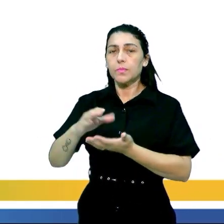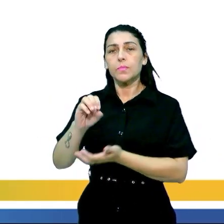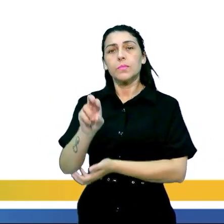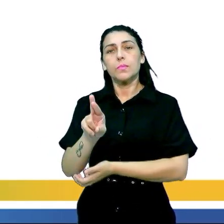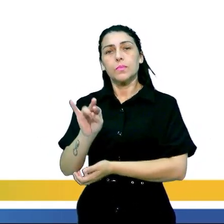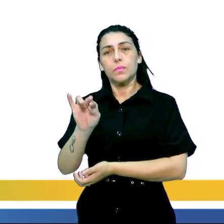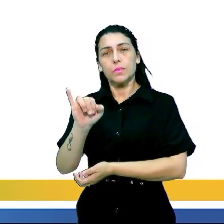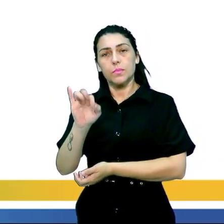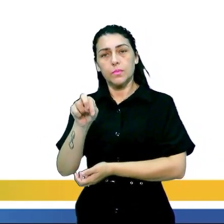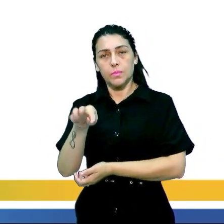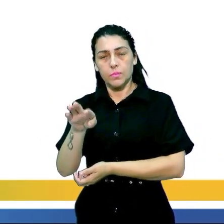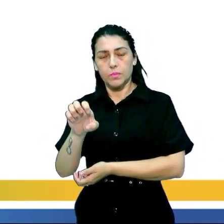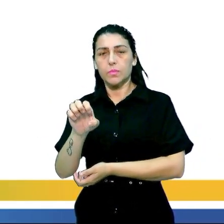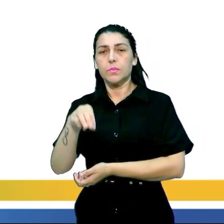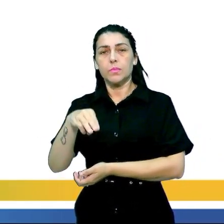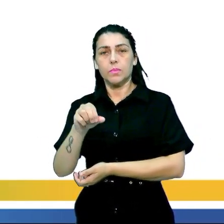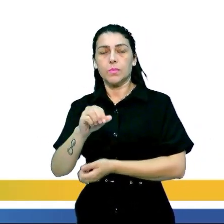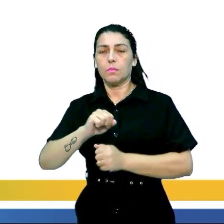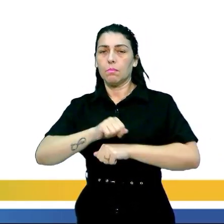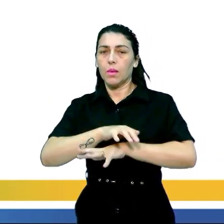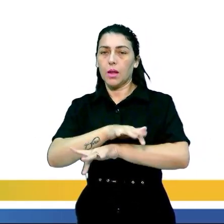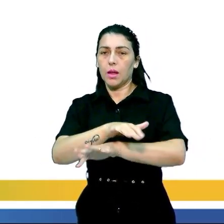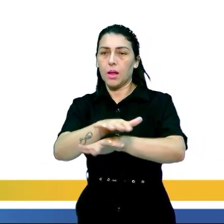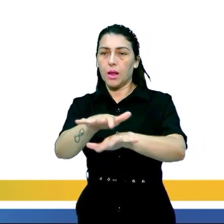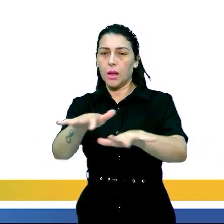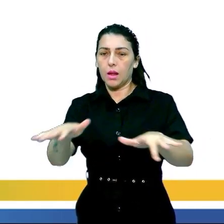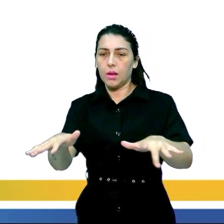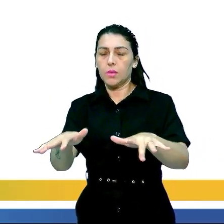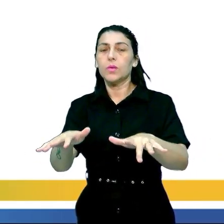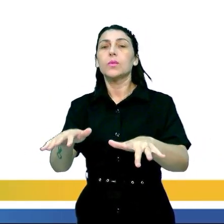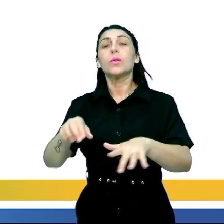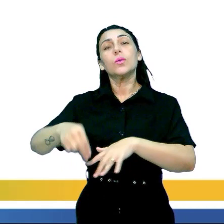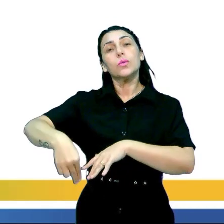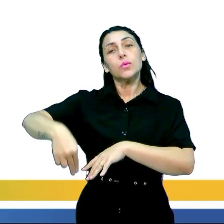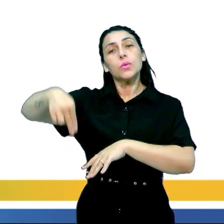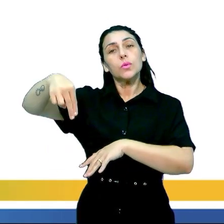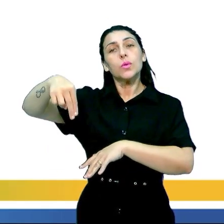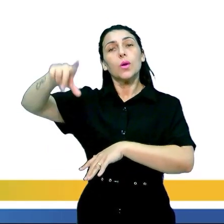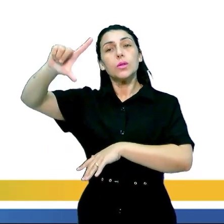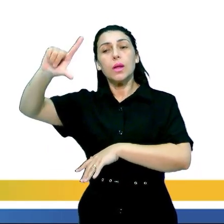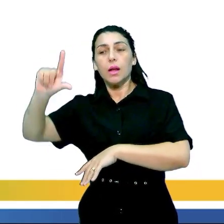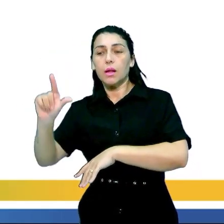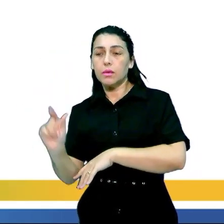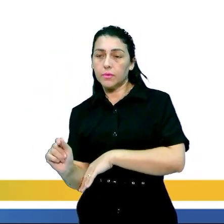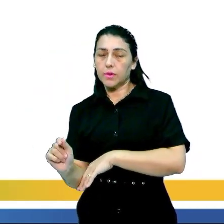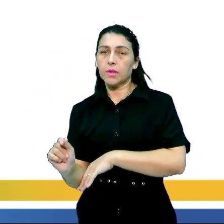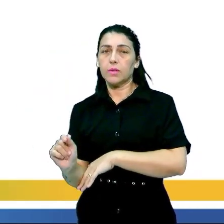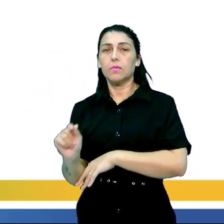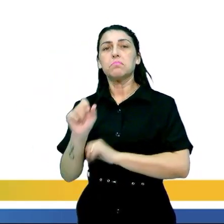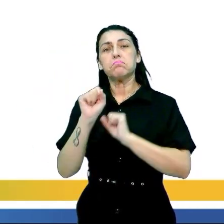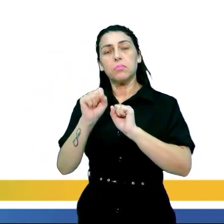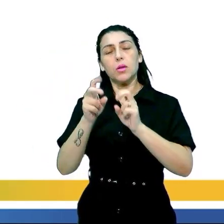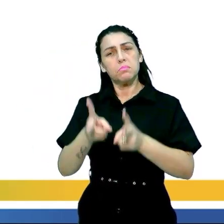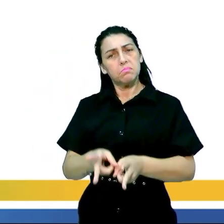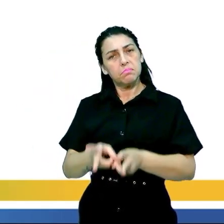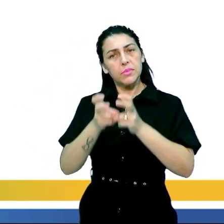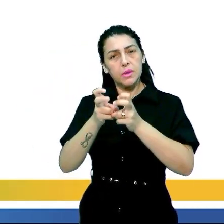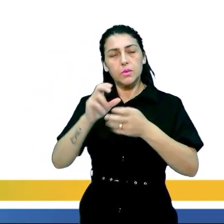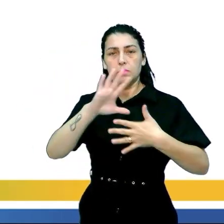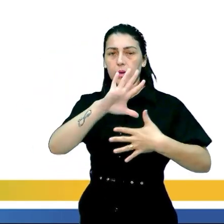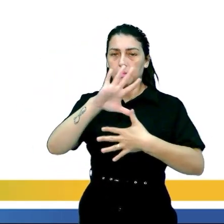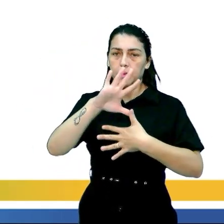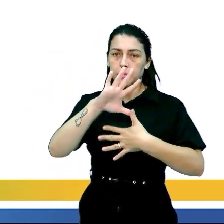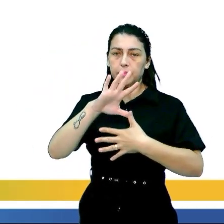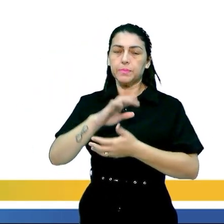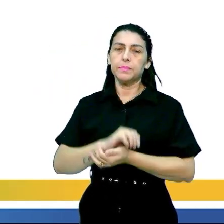Oriente Médio também se espalhou aí por uma grande parte do norte da África, conforme vocês podem observar